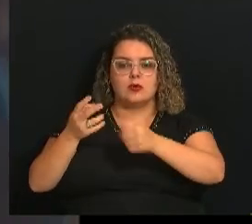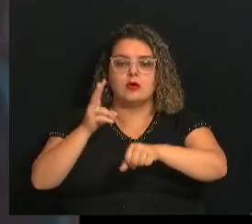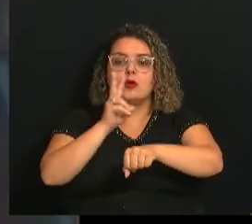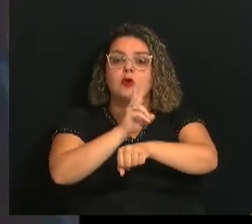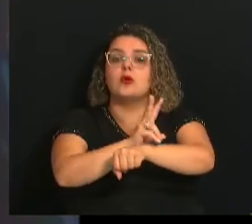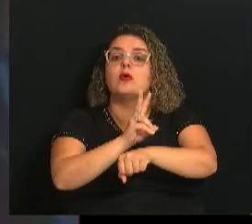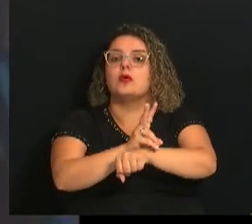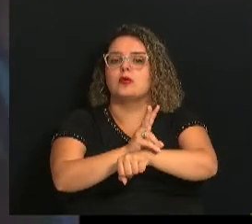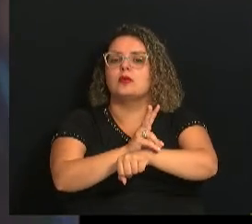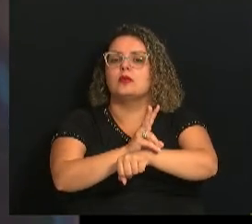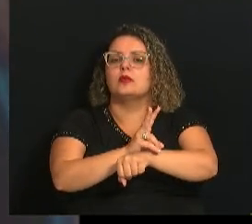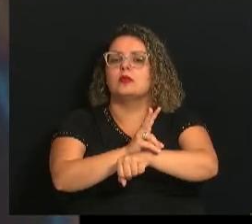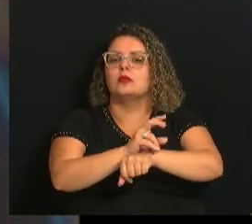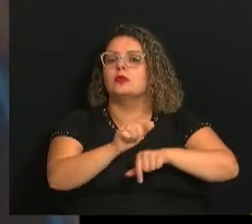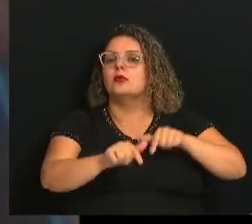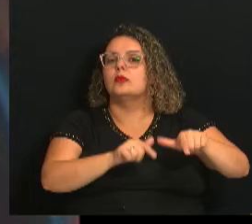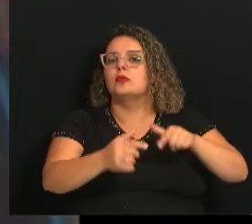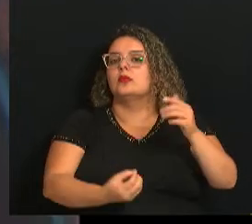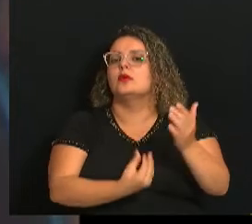que a força de trabalho criou.